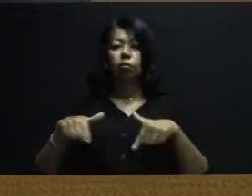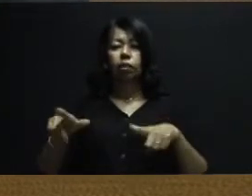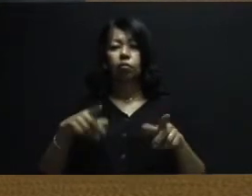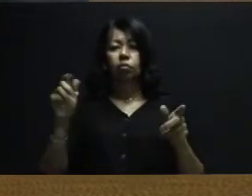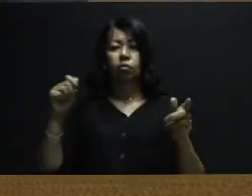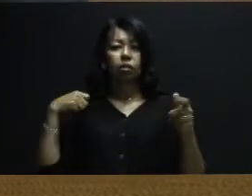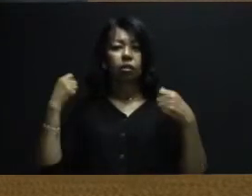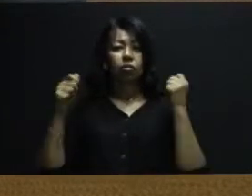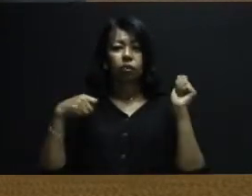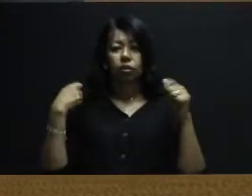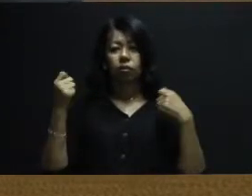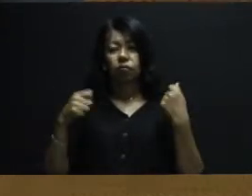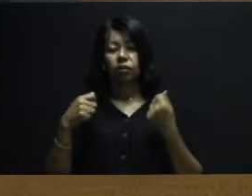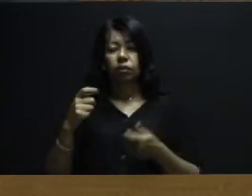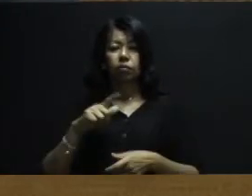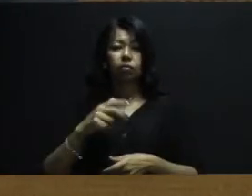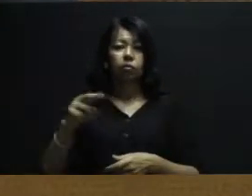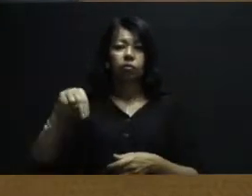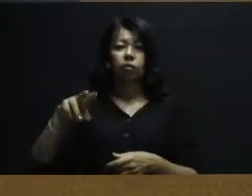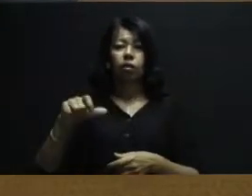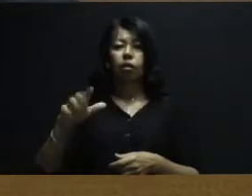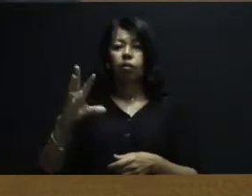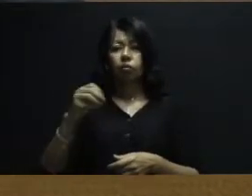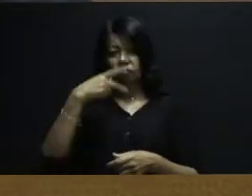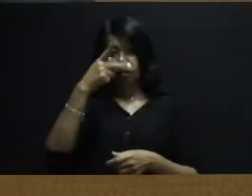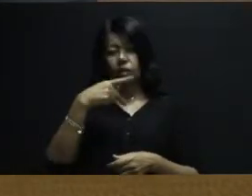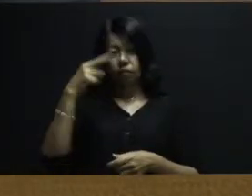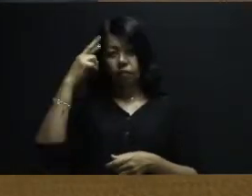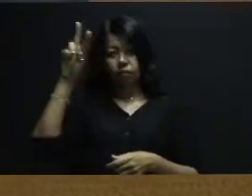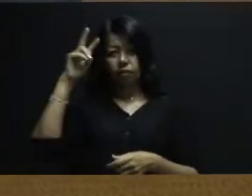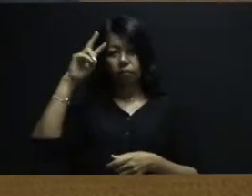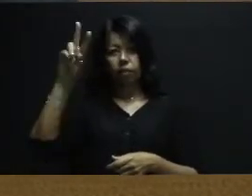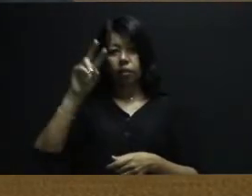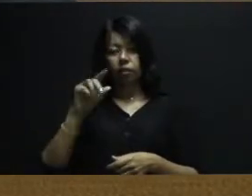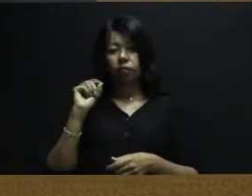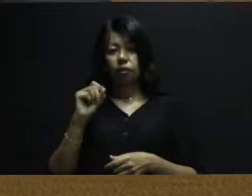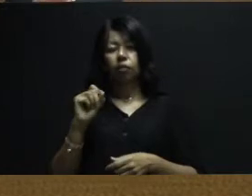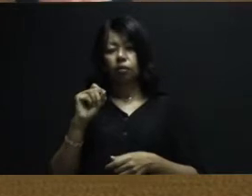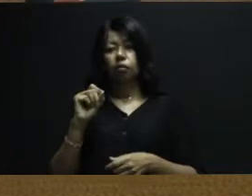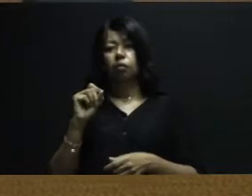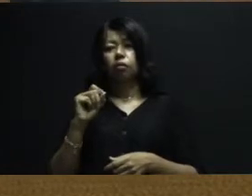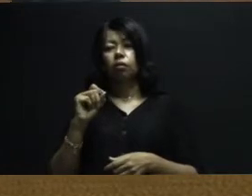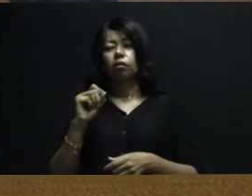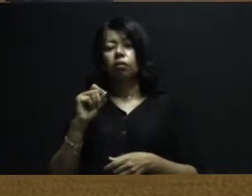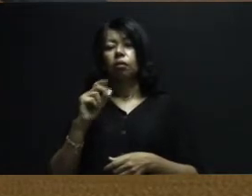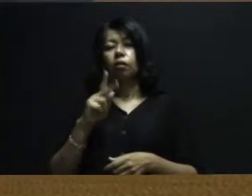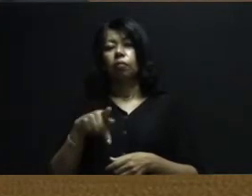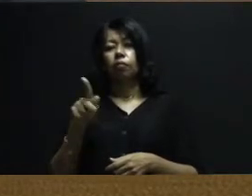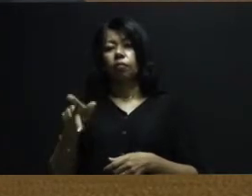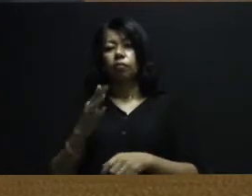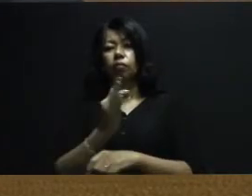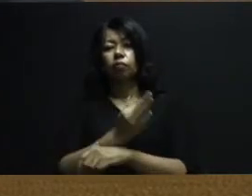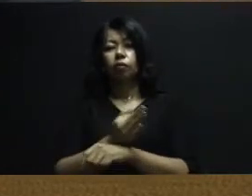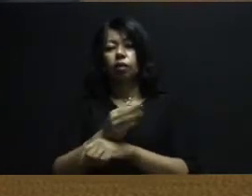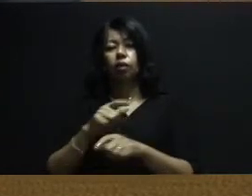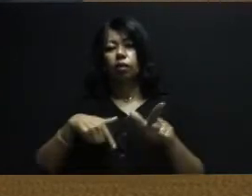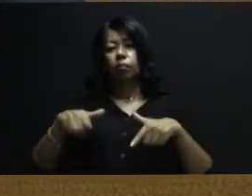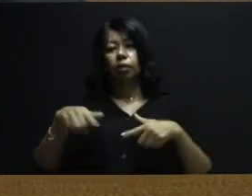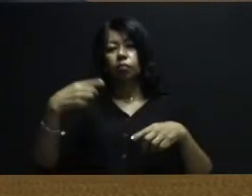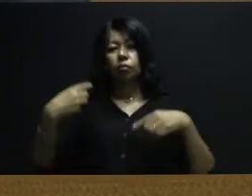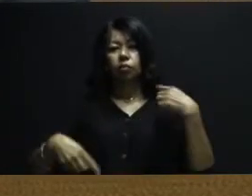física. Enquanto o Nélio falava, eu lembrava, eu sou professor universitário e trabalho com políticas